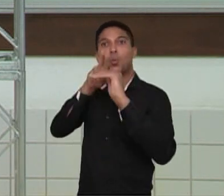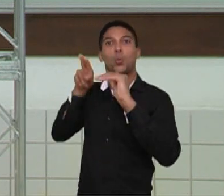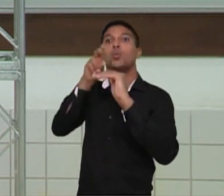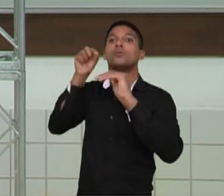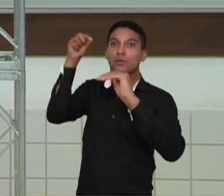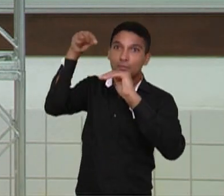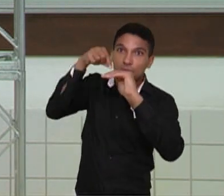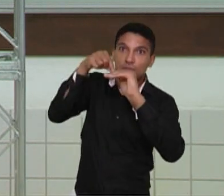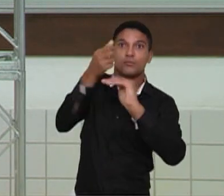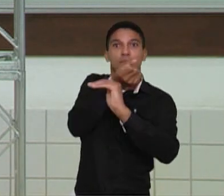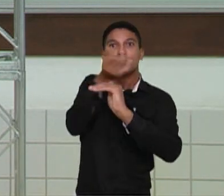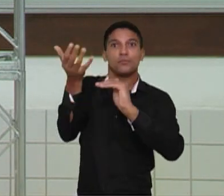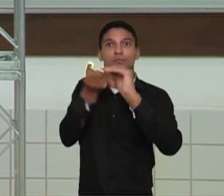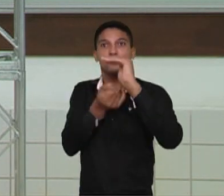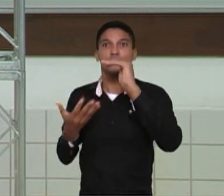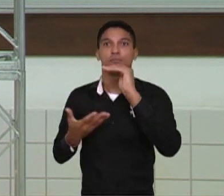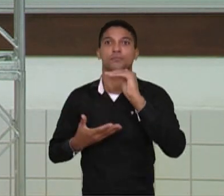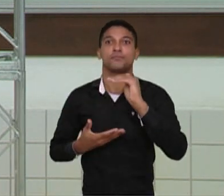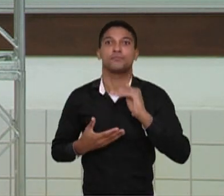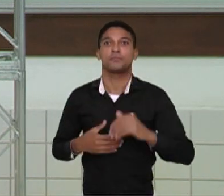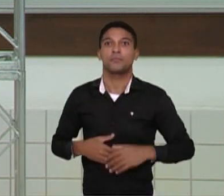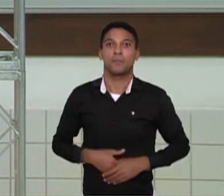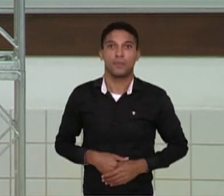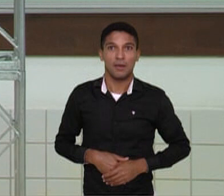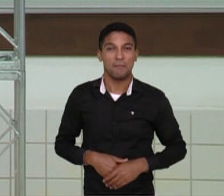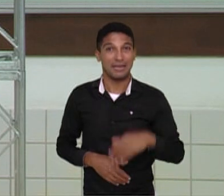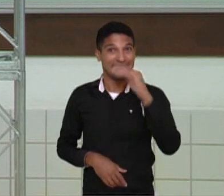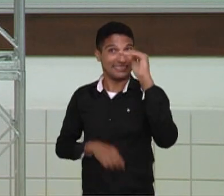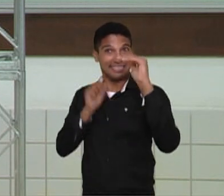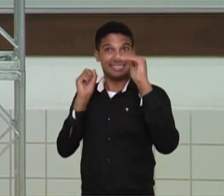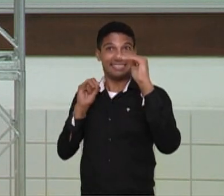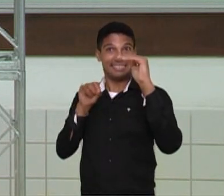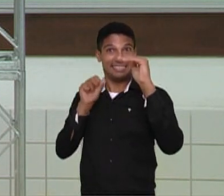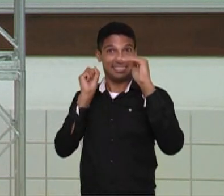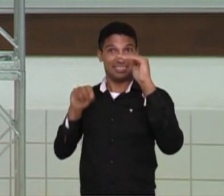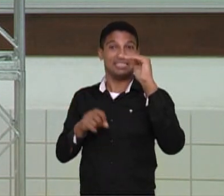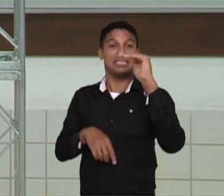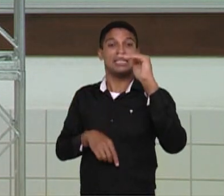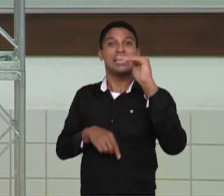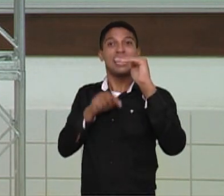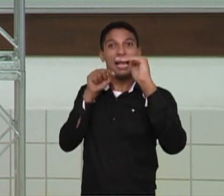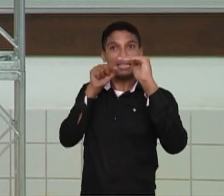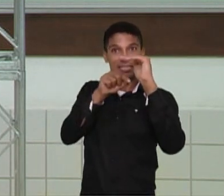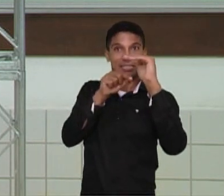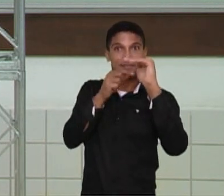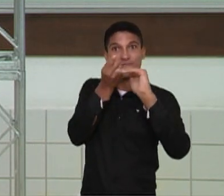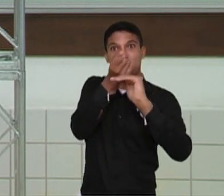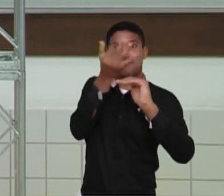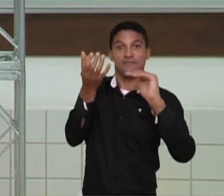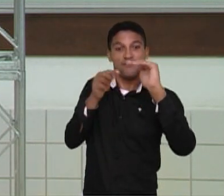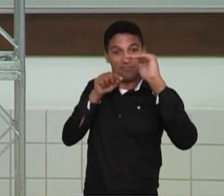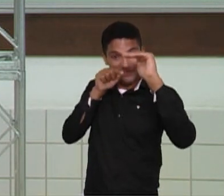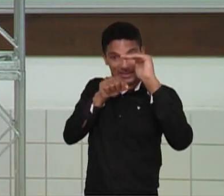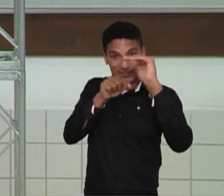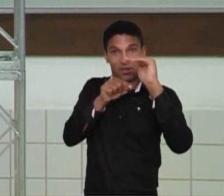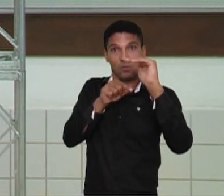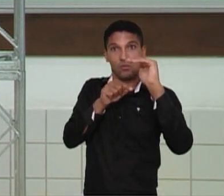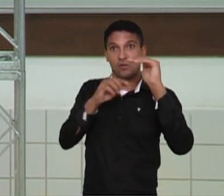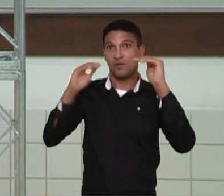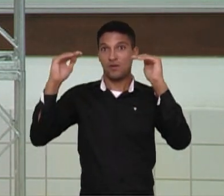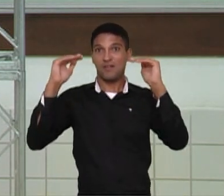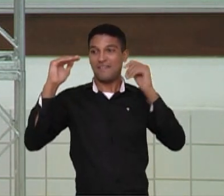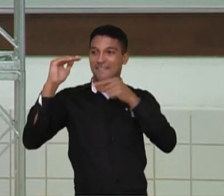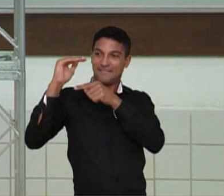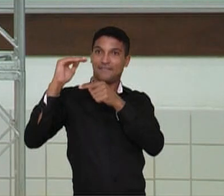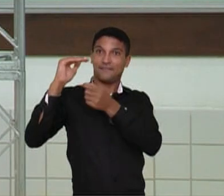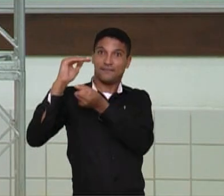frações com denominadores diferentes. E aí é que entra o nosso grande probleminha aí. Ok? Então, vamos